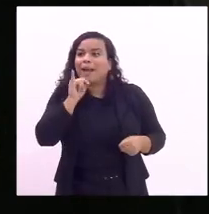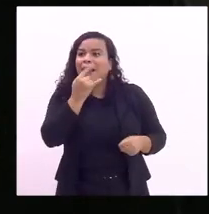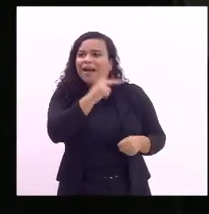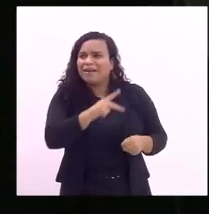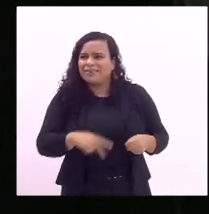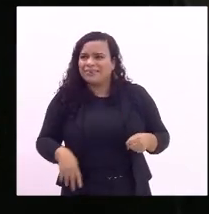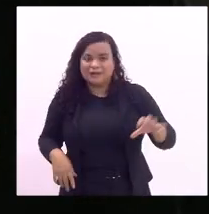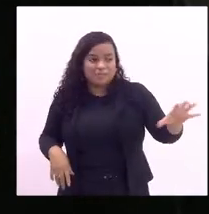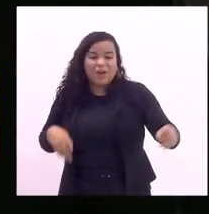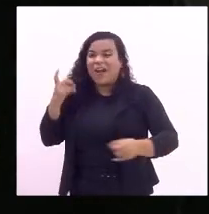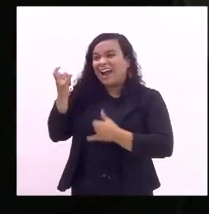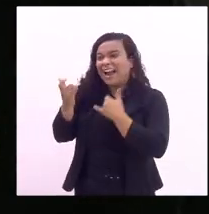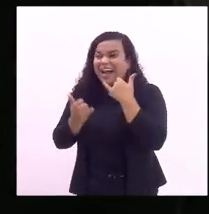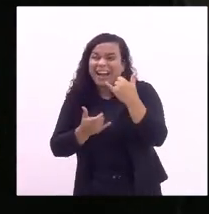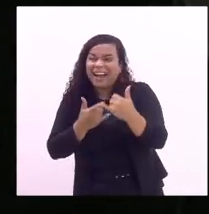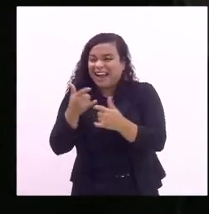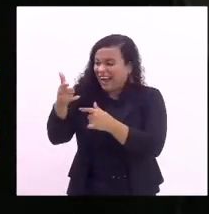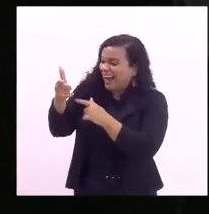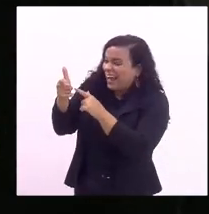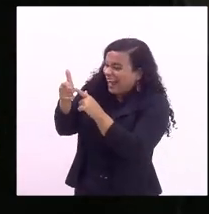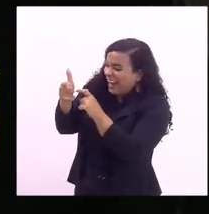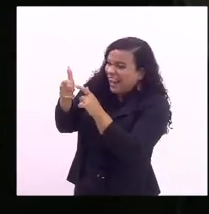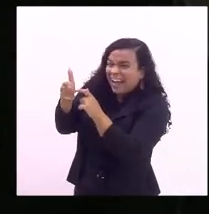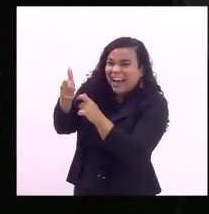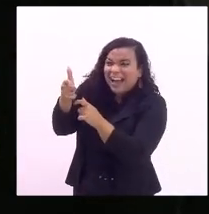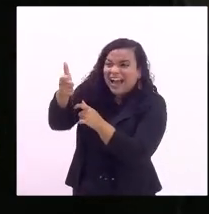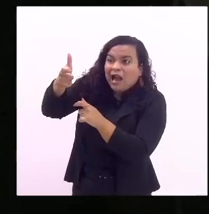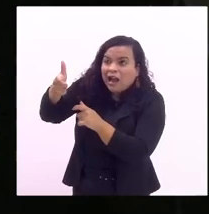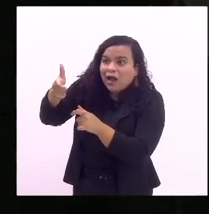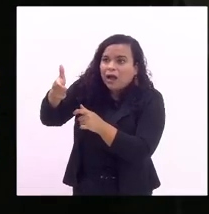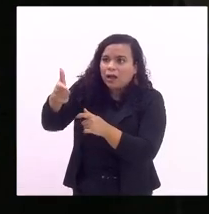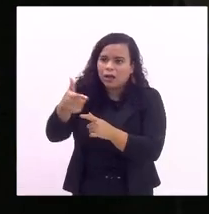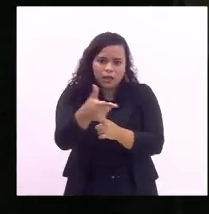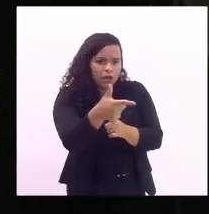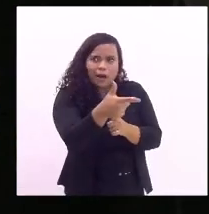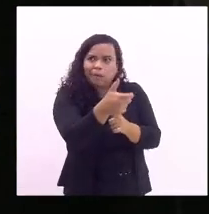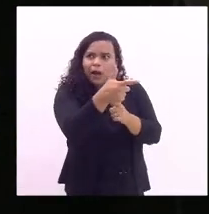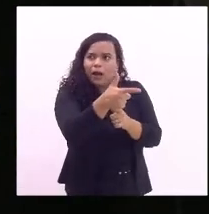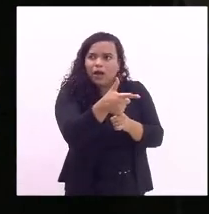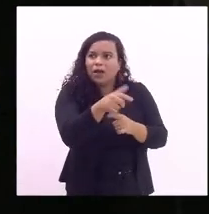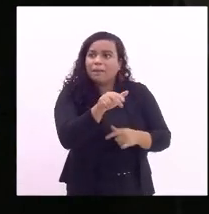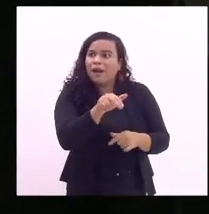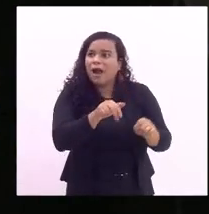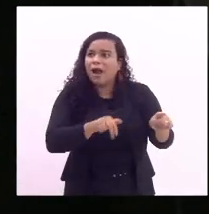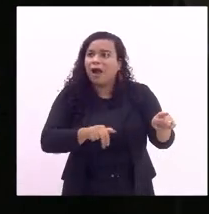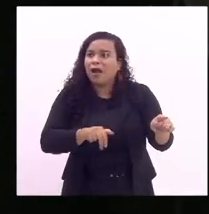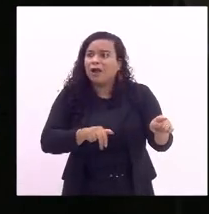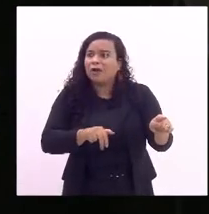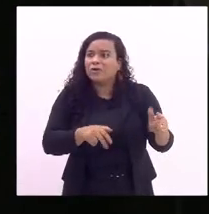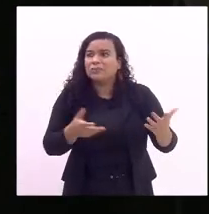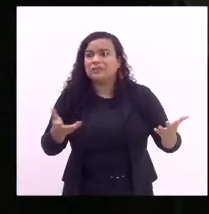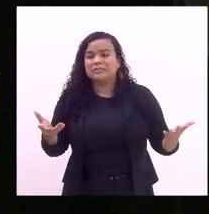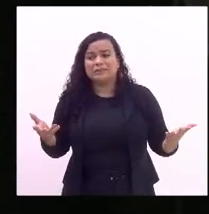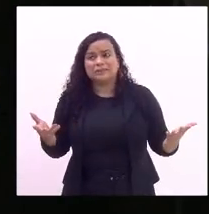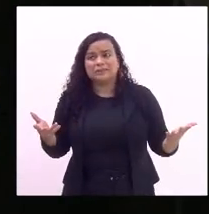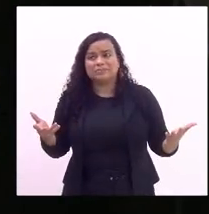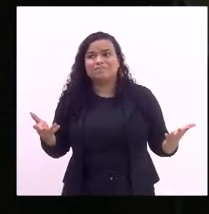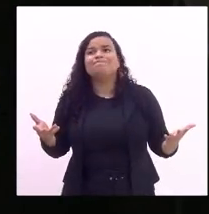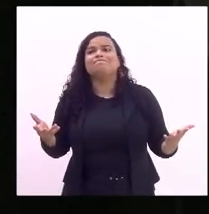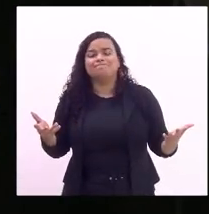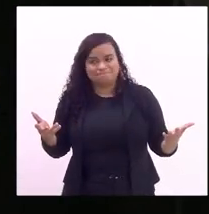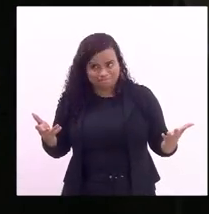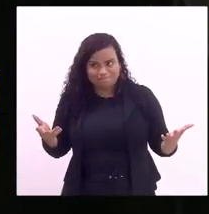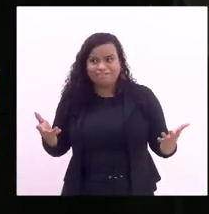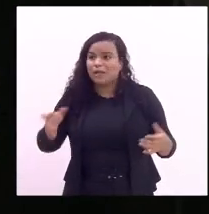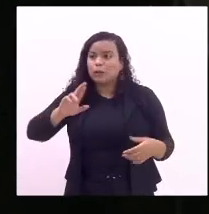e, brincando, deu um tiro no irmão. Não se trata de arma